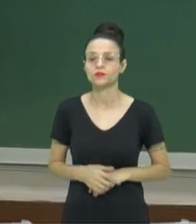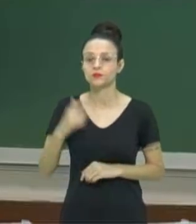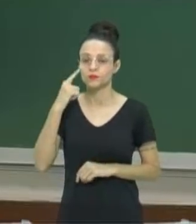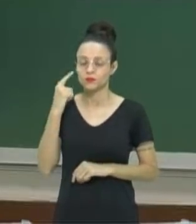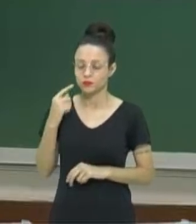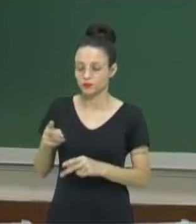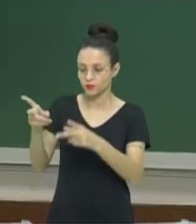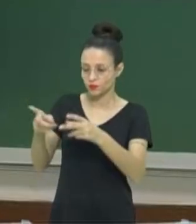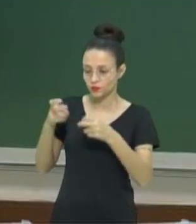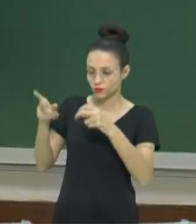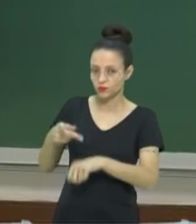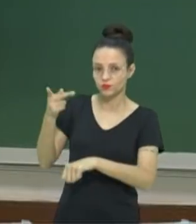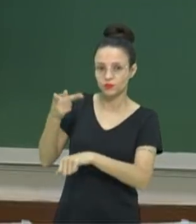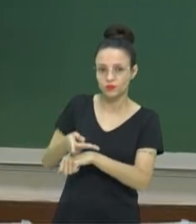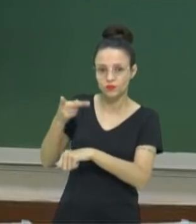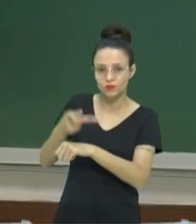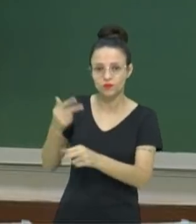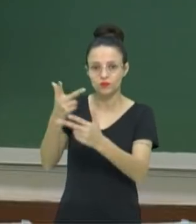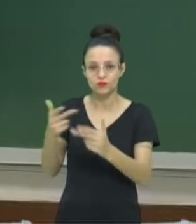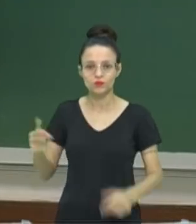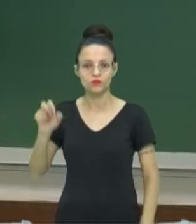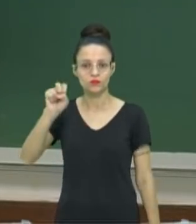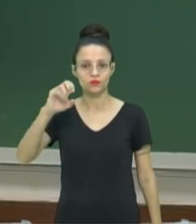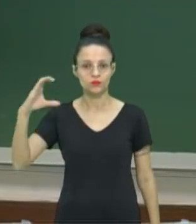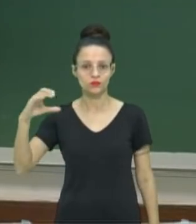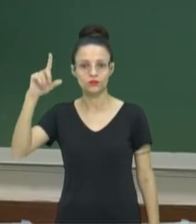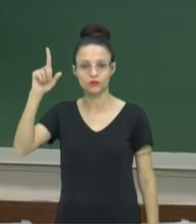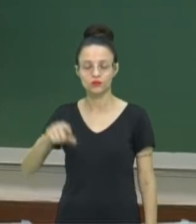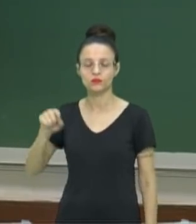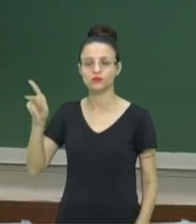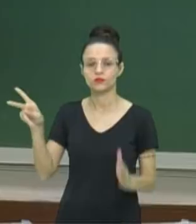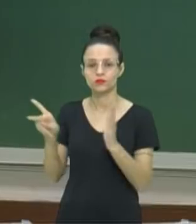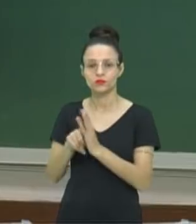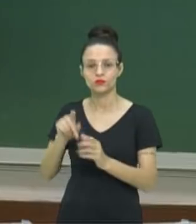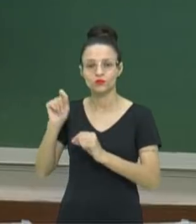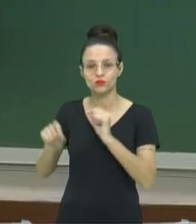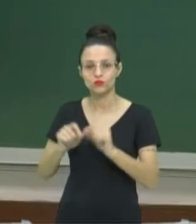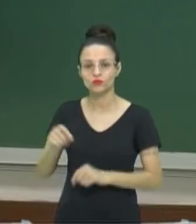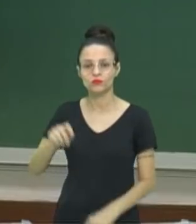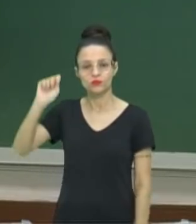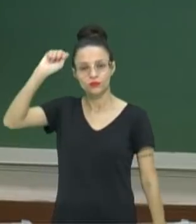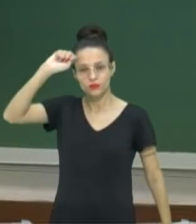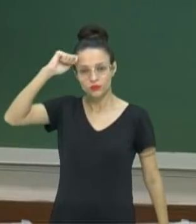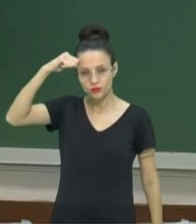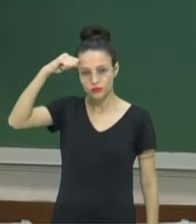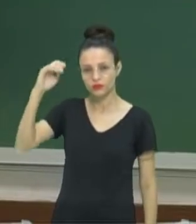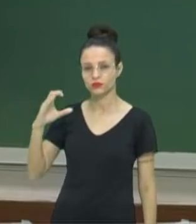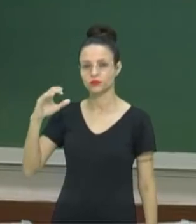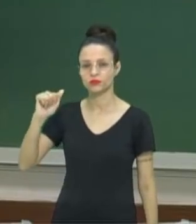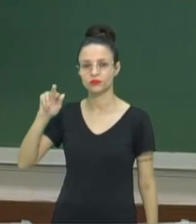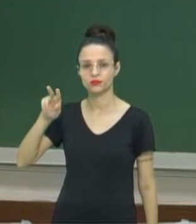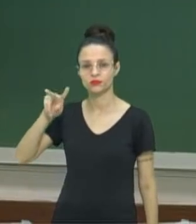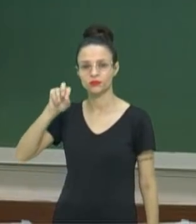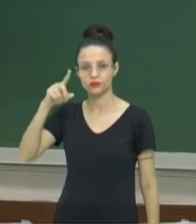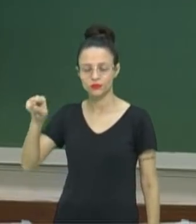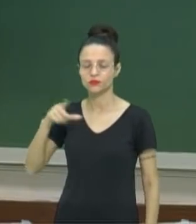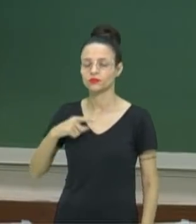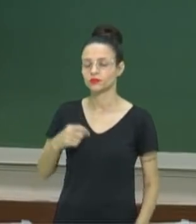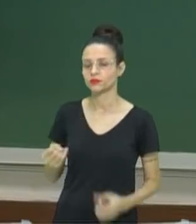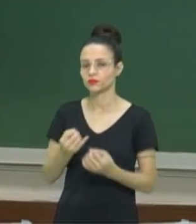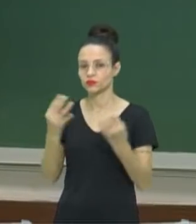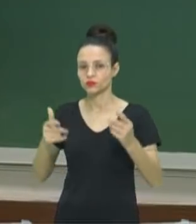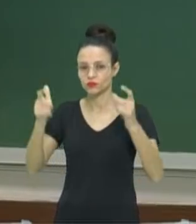aí, quando eu penso em extrativismo, nós temos uma característica de Santa Catarina, que é a mineração do carvão, né? Existem várias áreas de reservas